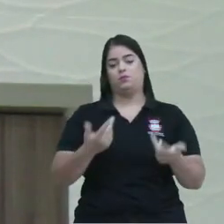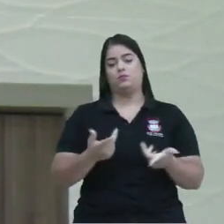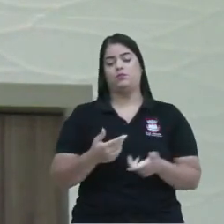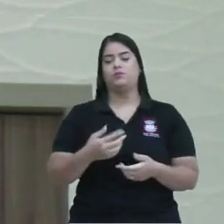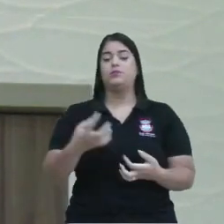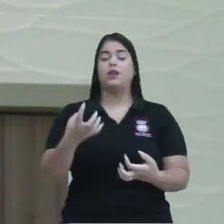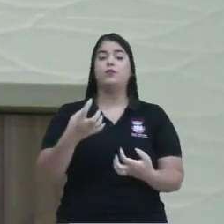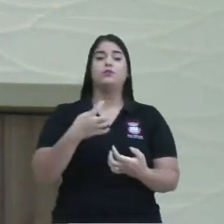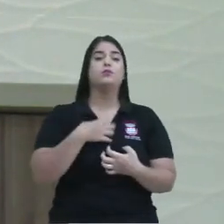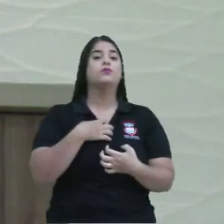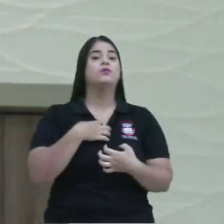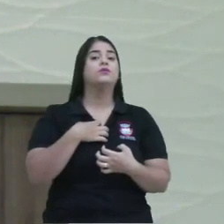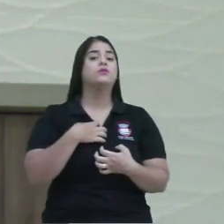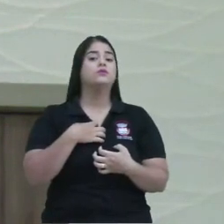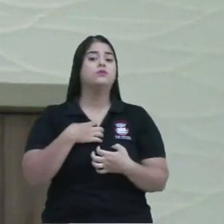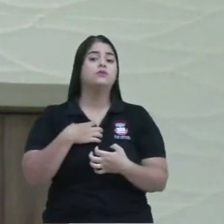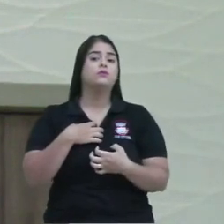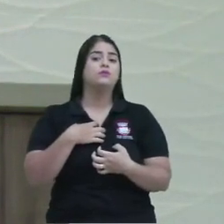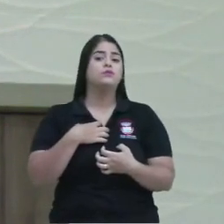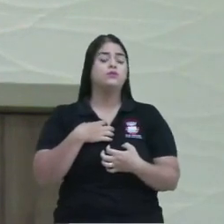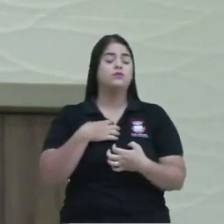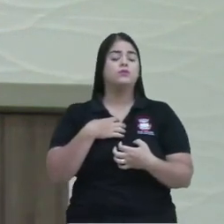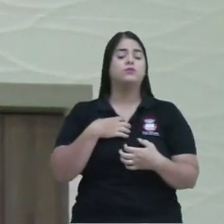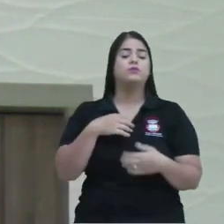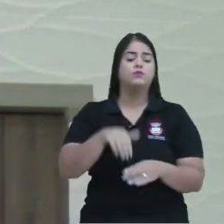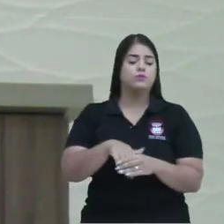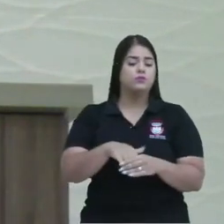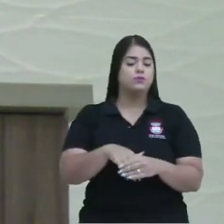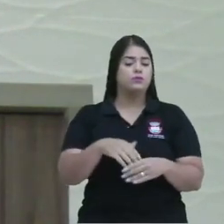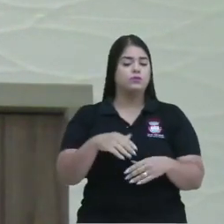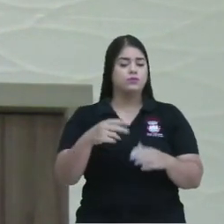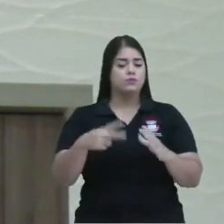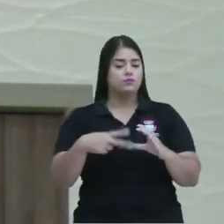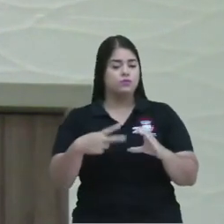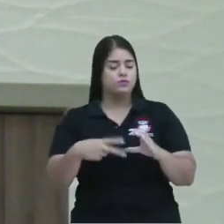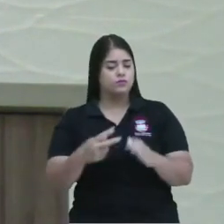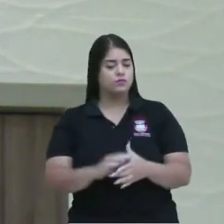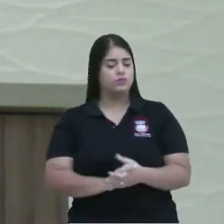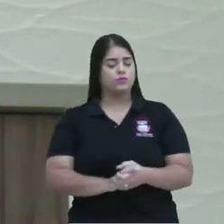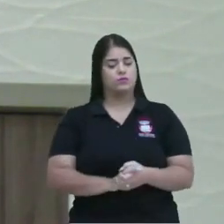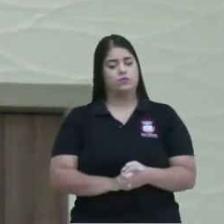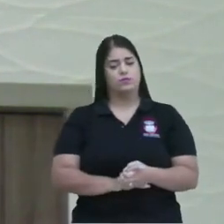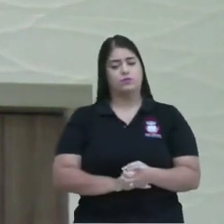sigo o voto do líder da casa por conta disso.